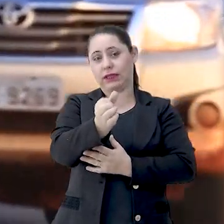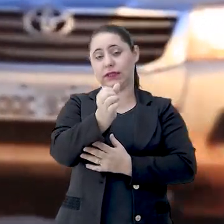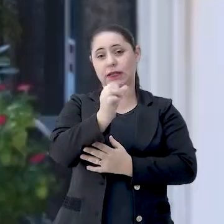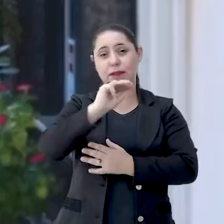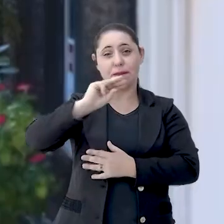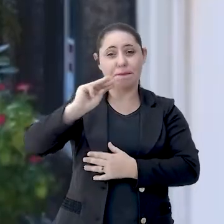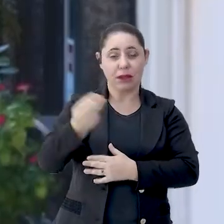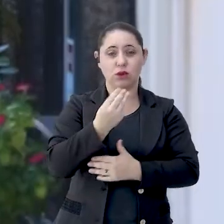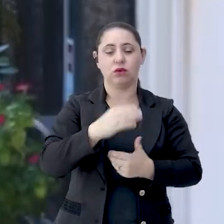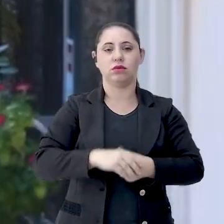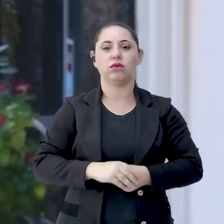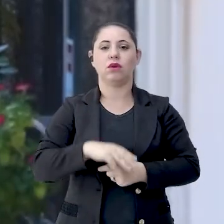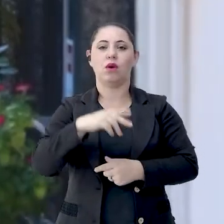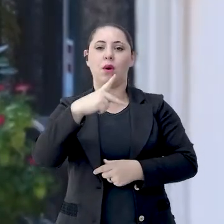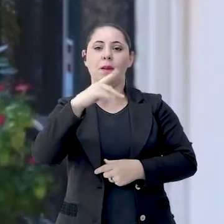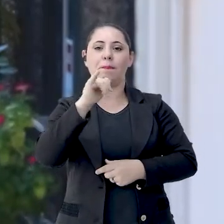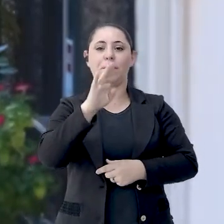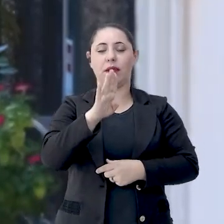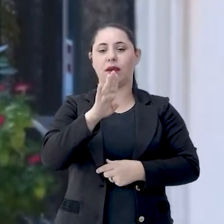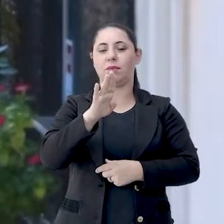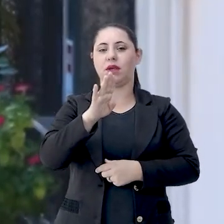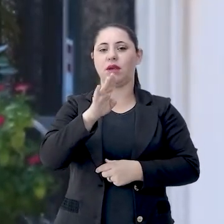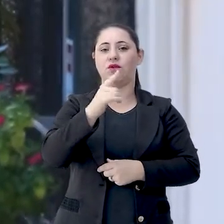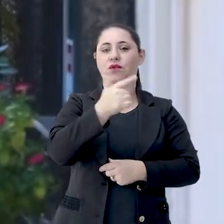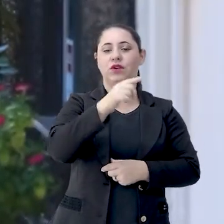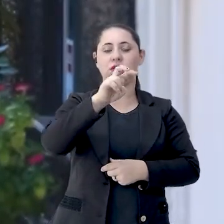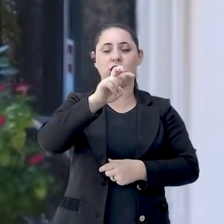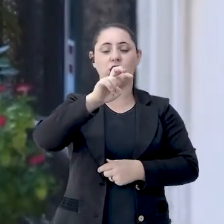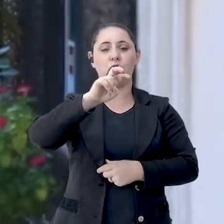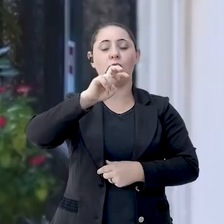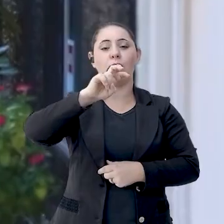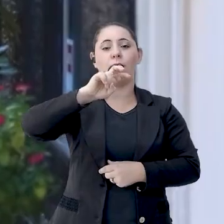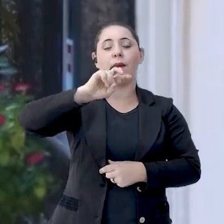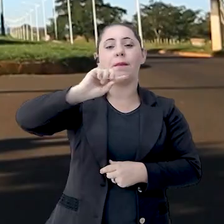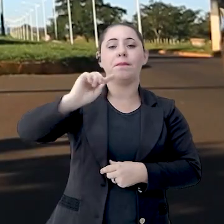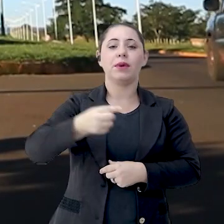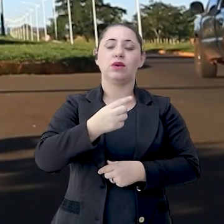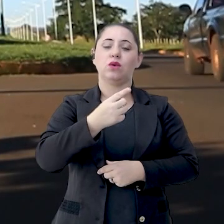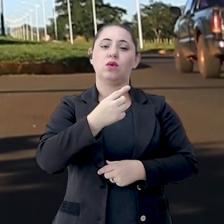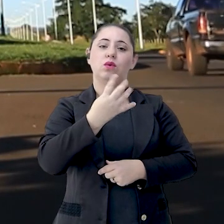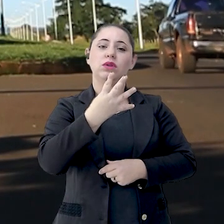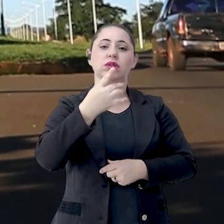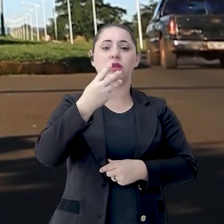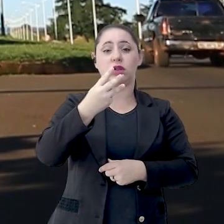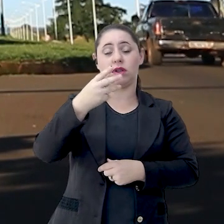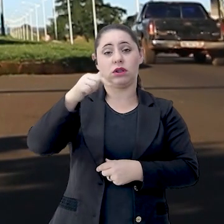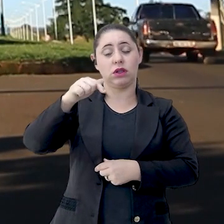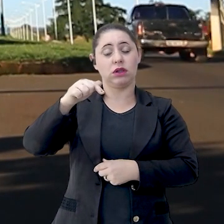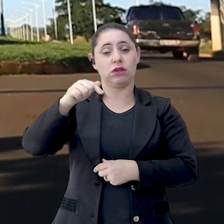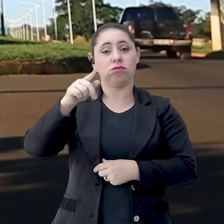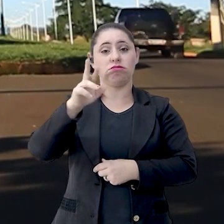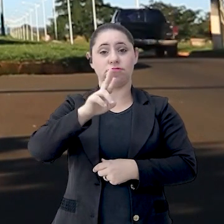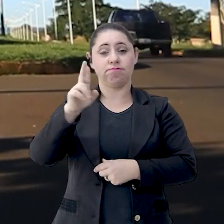25.437. O Índice de Desenvolvimento Humano Municipal, o IDH, tem o valor de